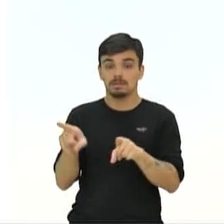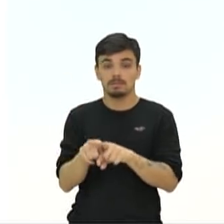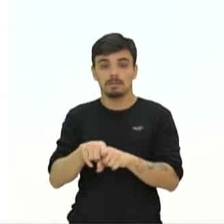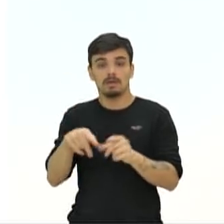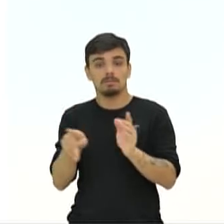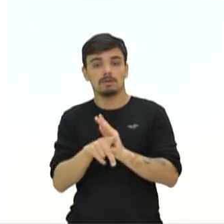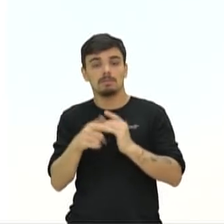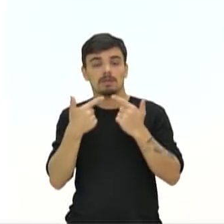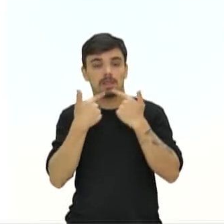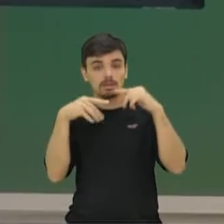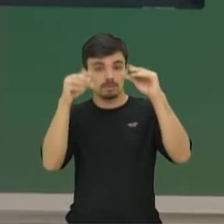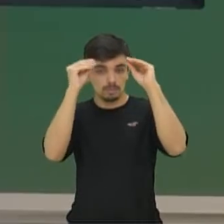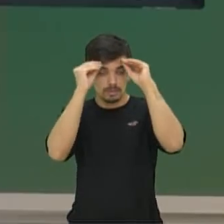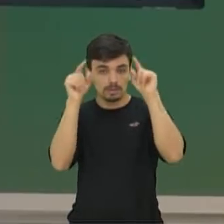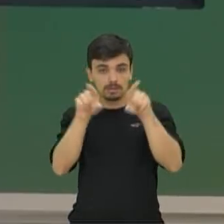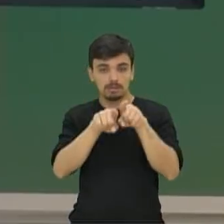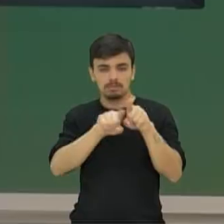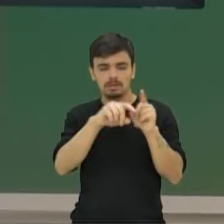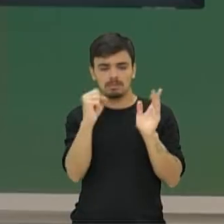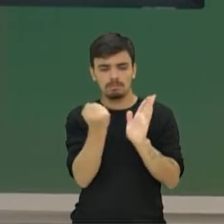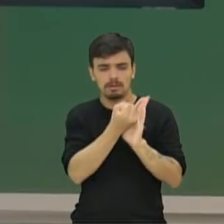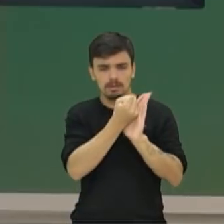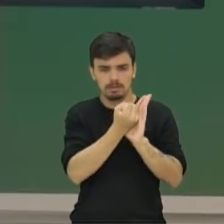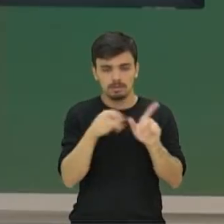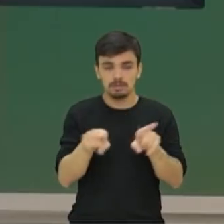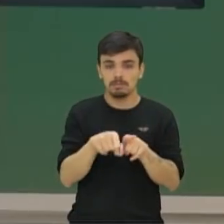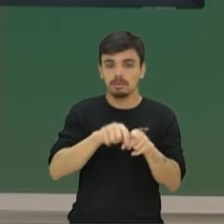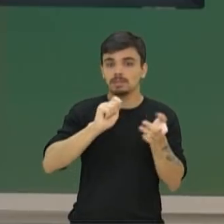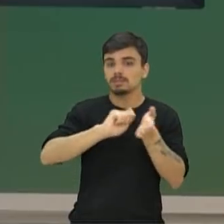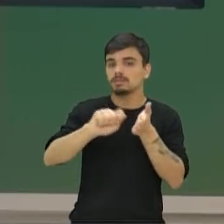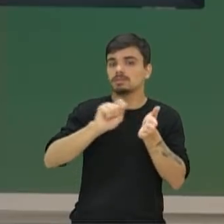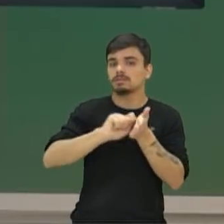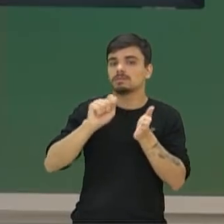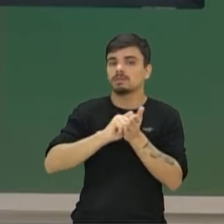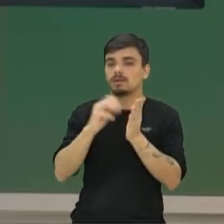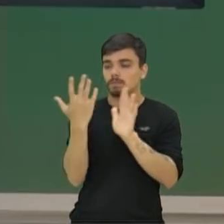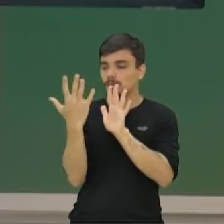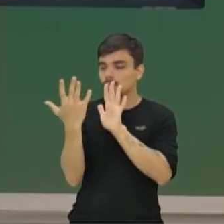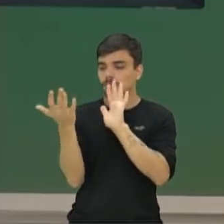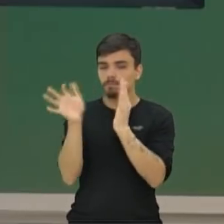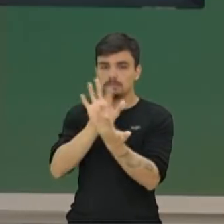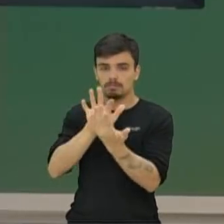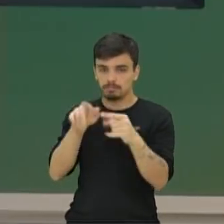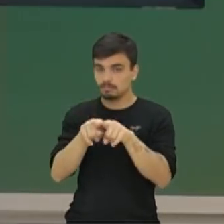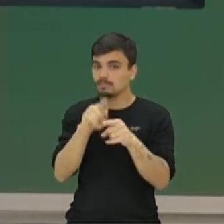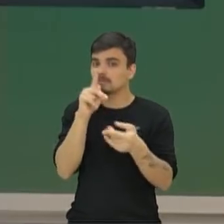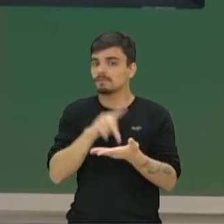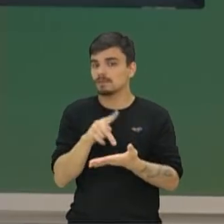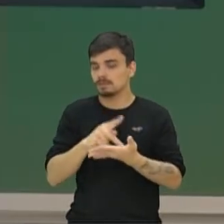própria linguagem em códigos e escrevia de formas espelhadas, verdadeiro.